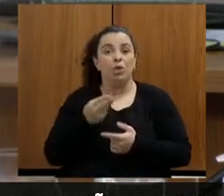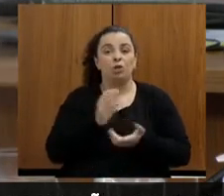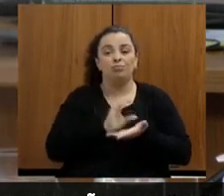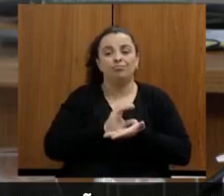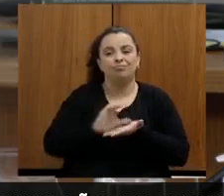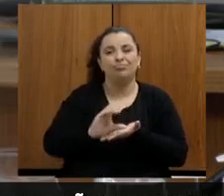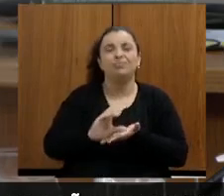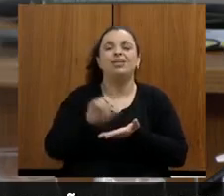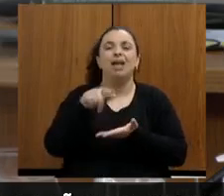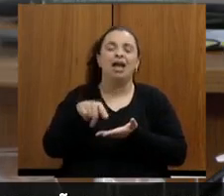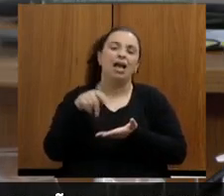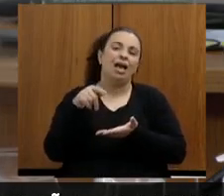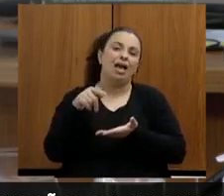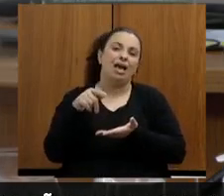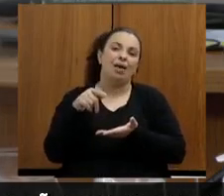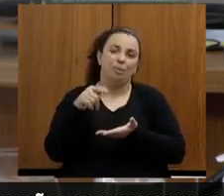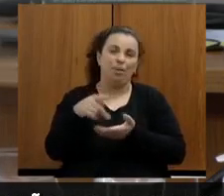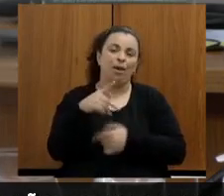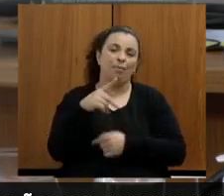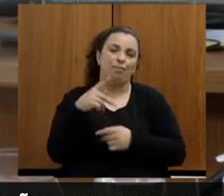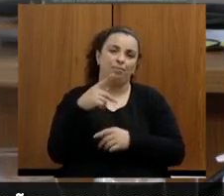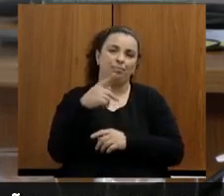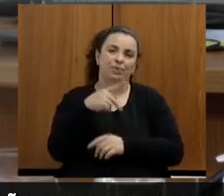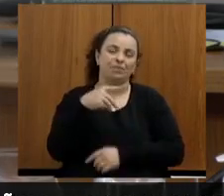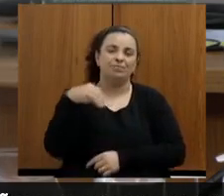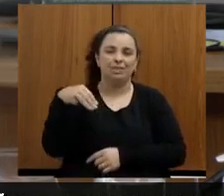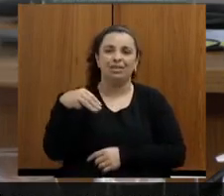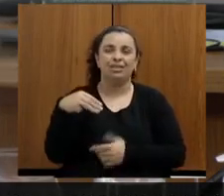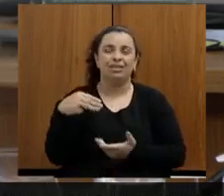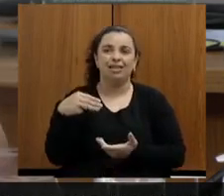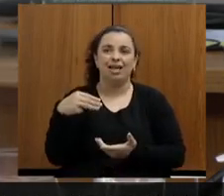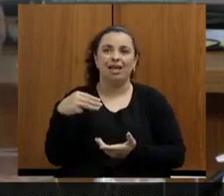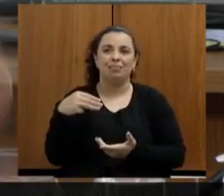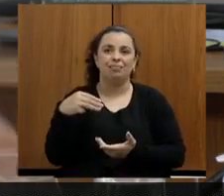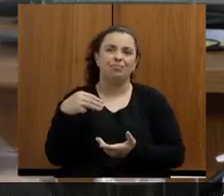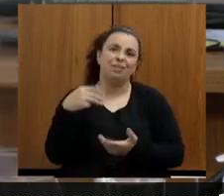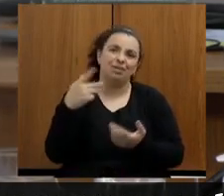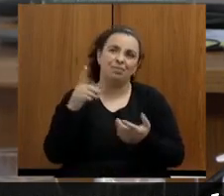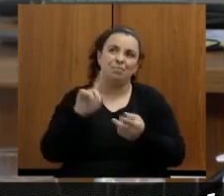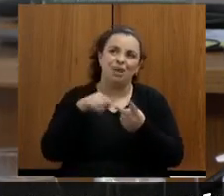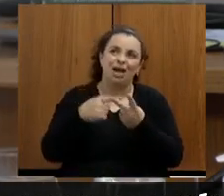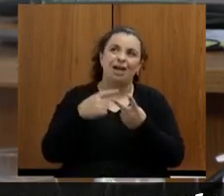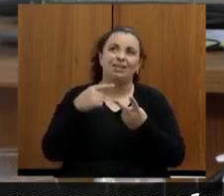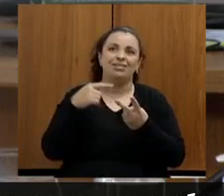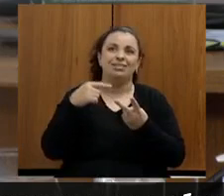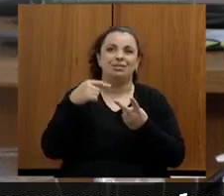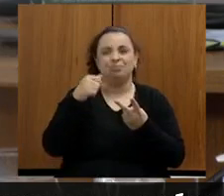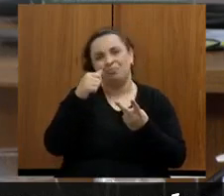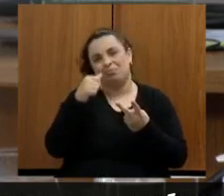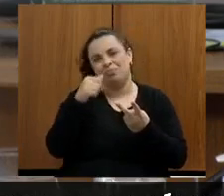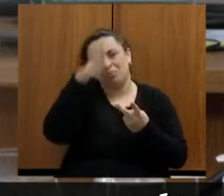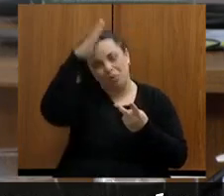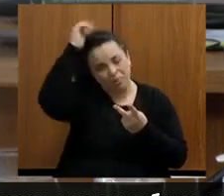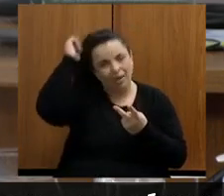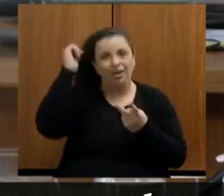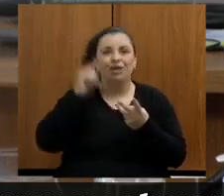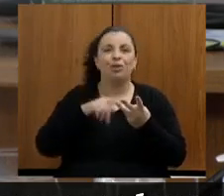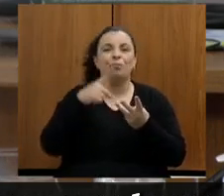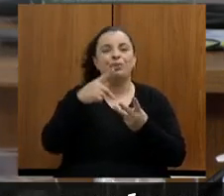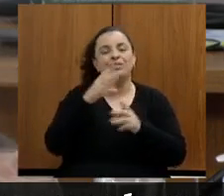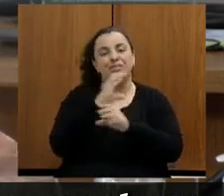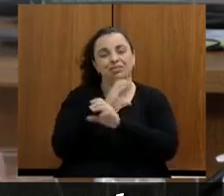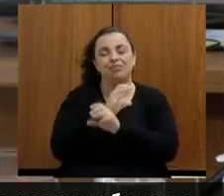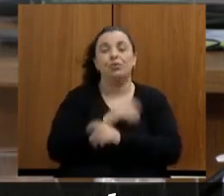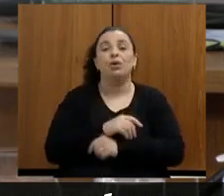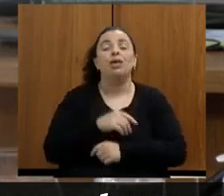para distribuir acho que é para todas as polícias estão é desses tinham aí a gente pede